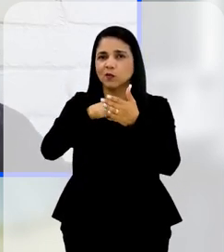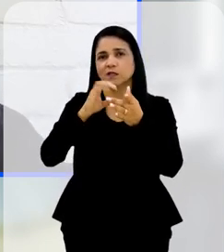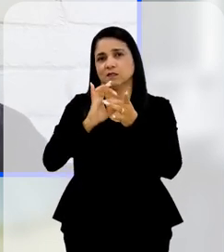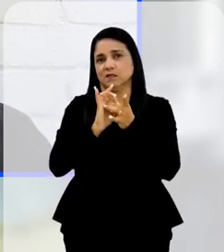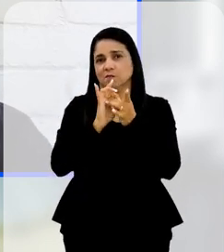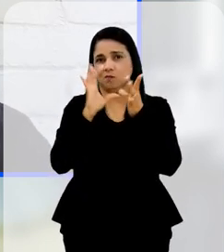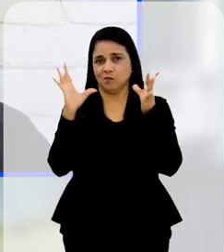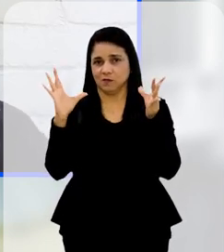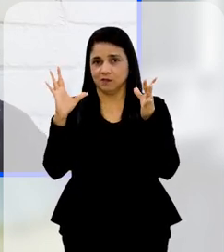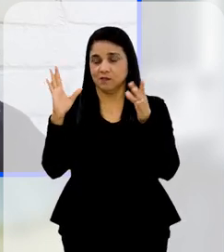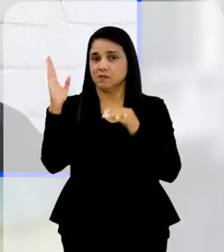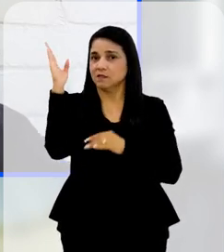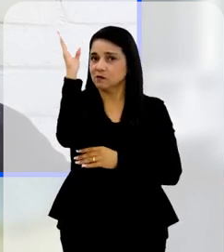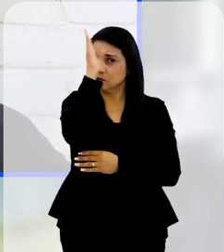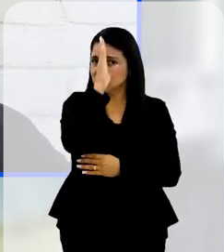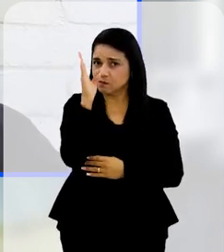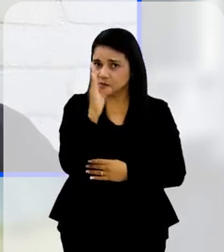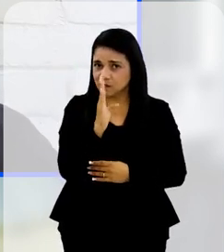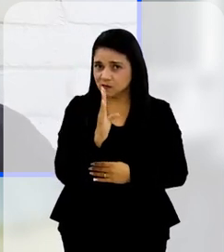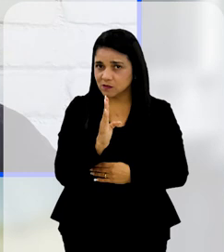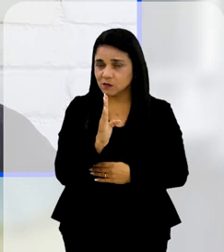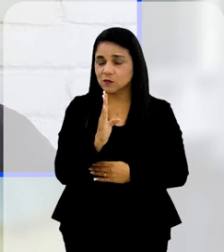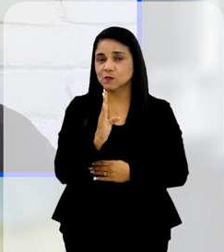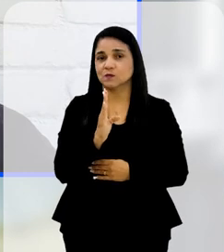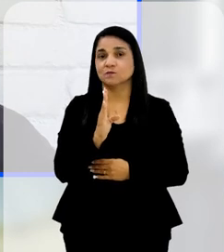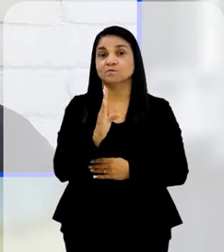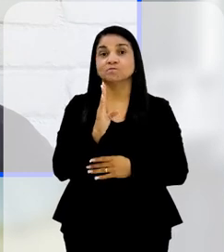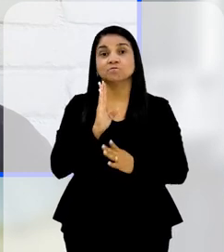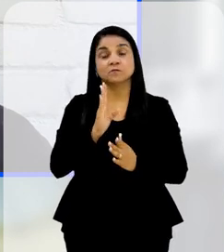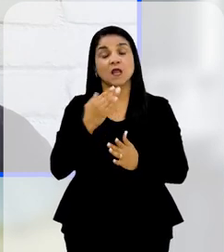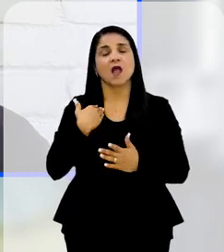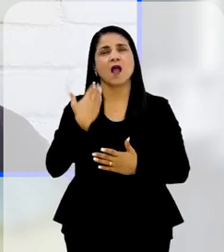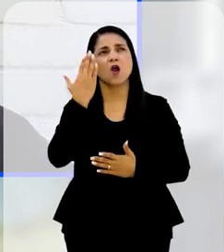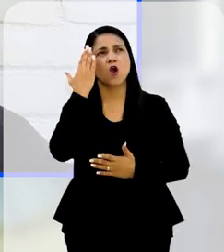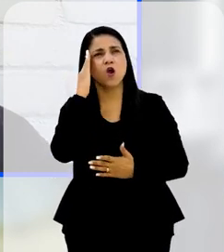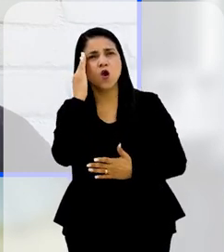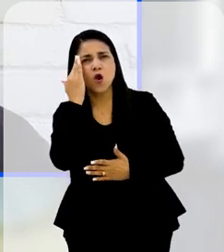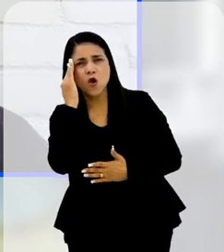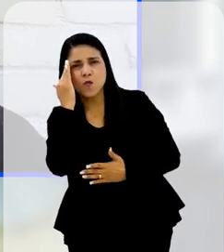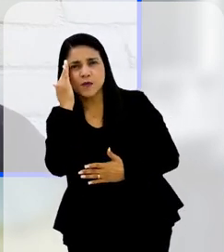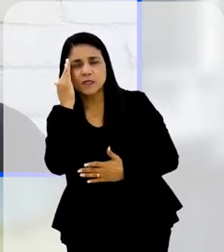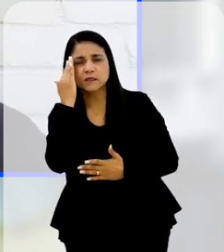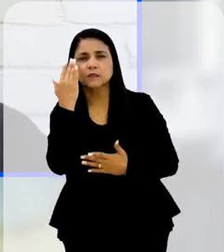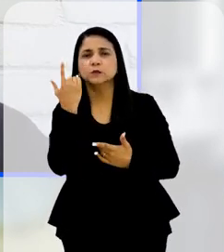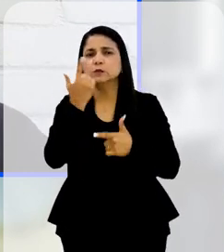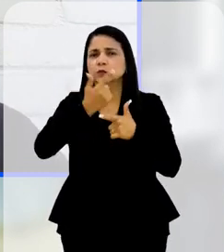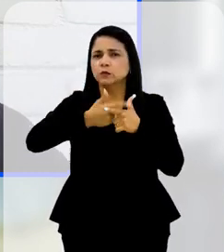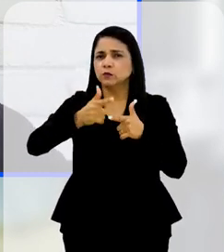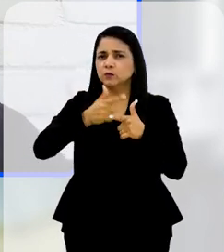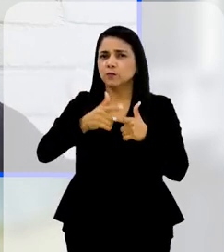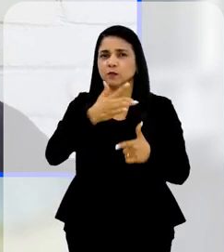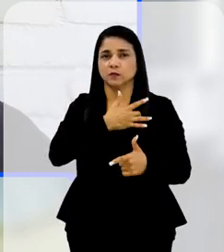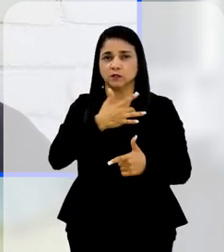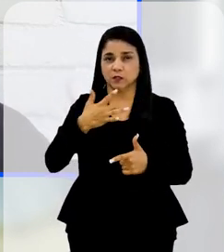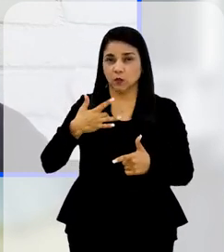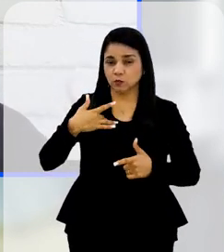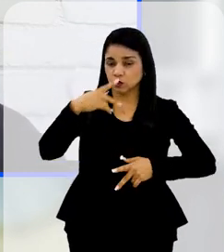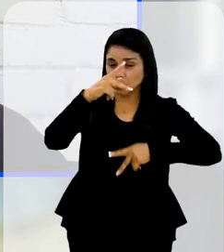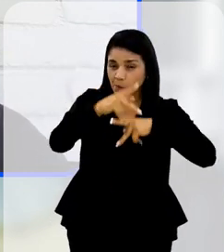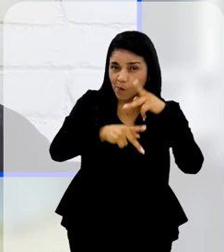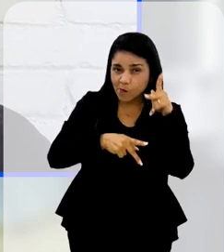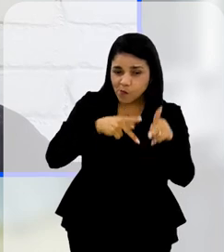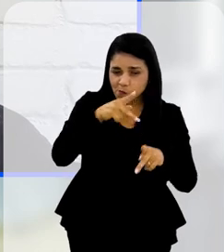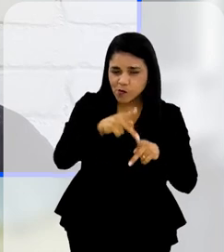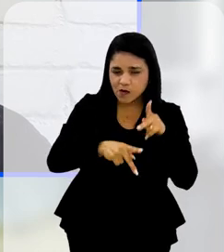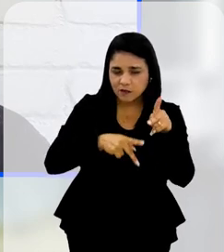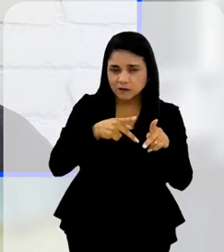começando a compreender os problemas da saúde que a nossa população vivia pela exclusão da maior